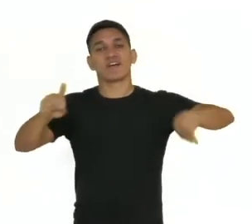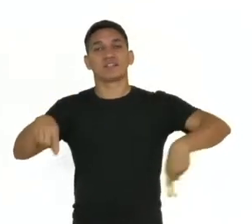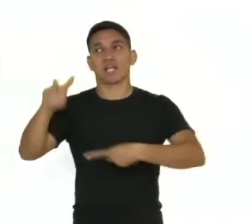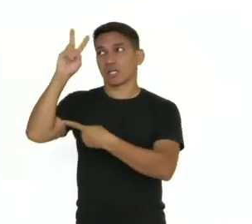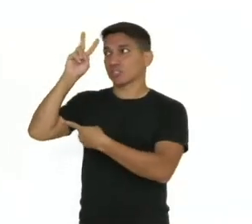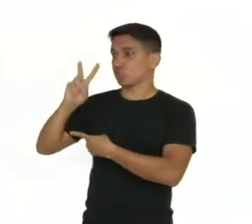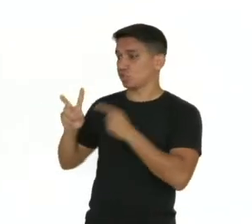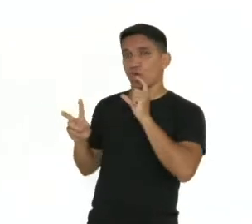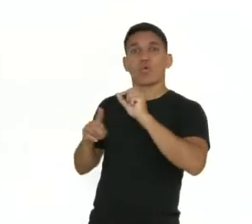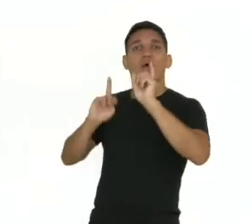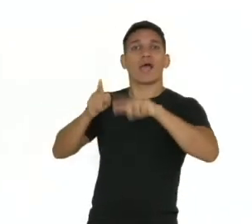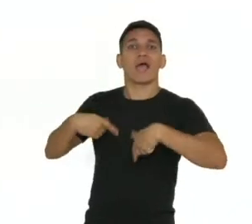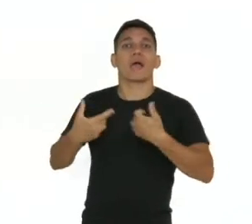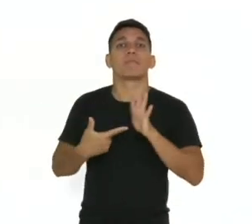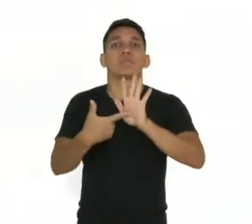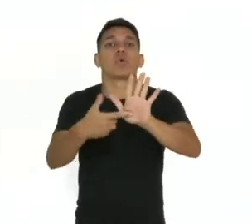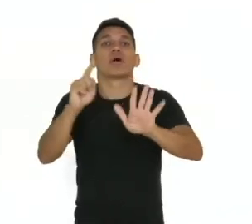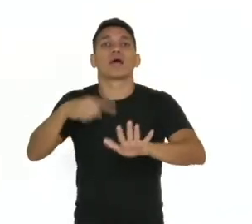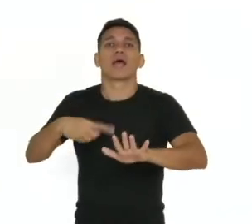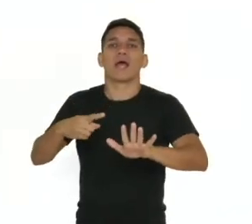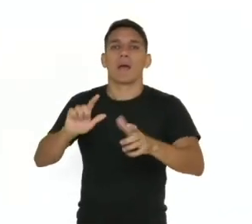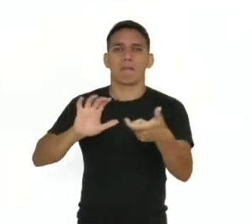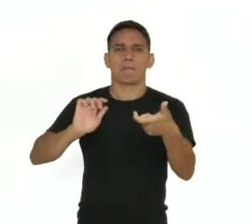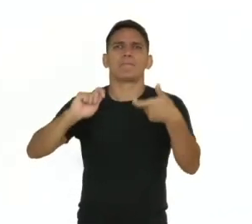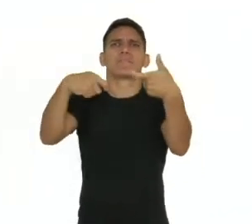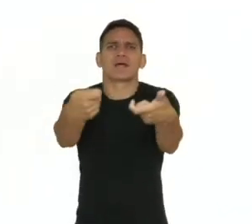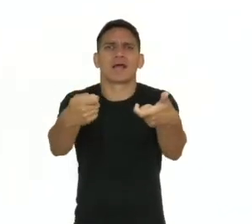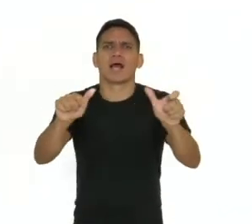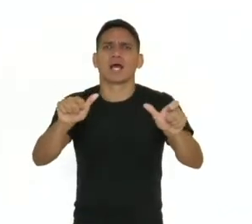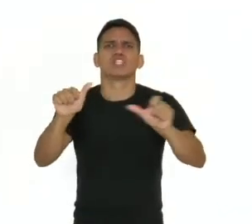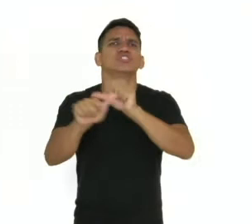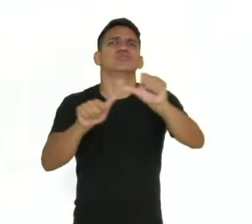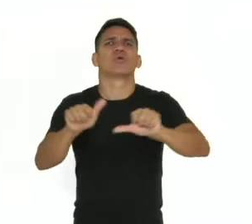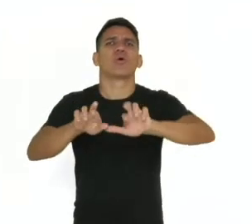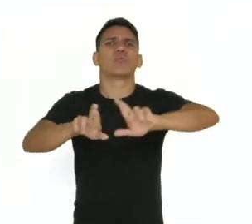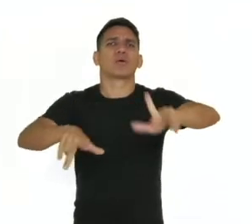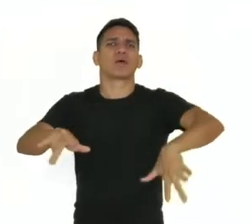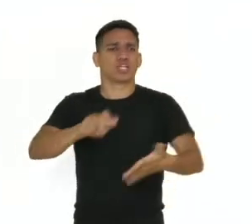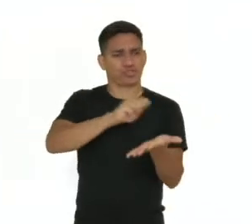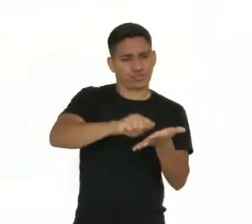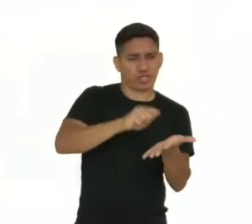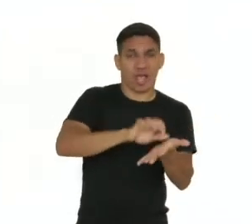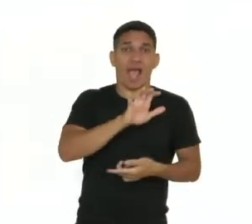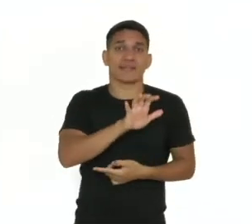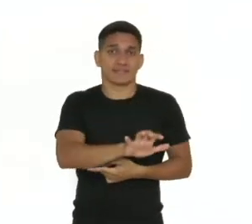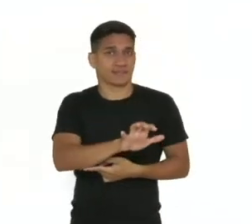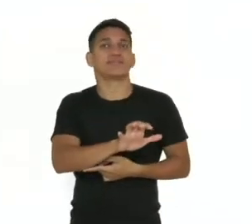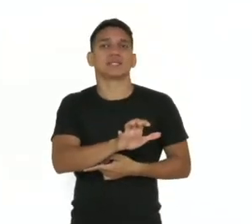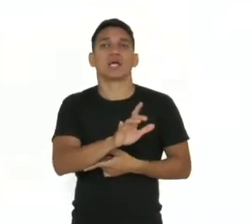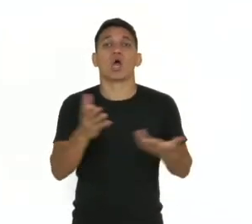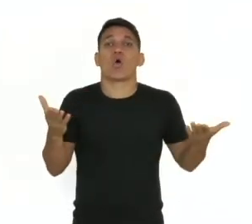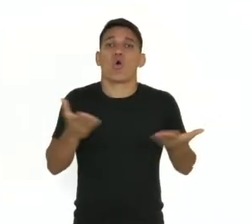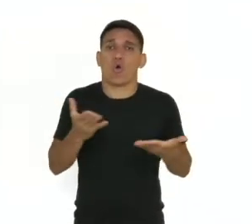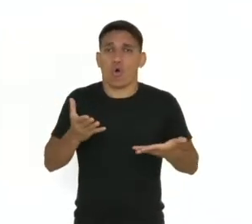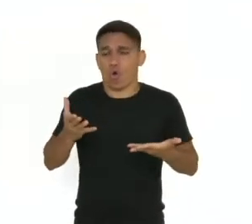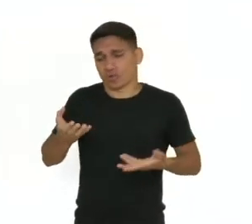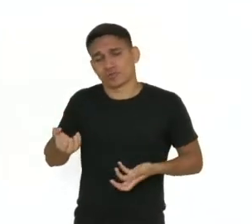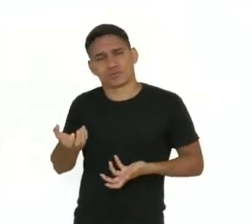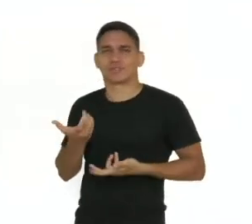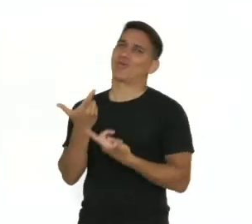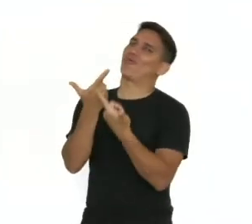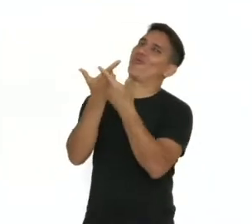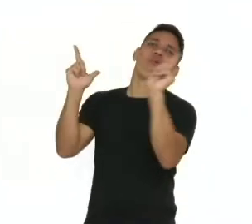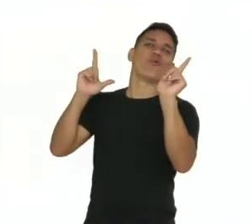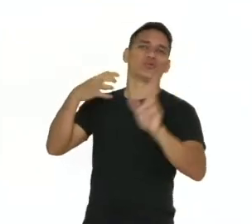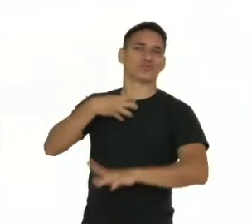das transformações das palavras, que se escreviam de uma determinada forma e hoje se escrevem de outra forma,